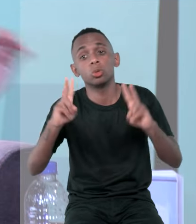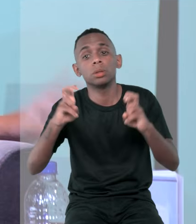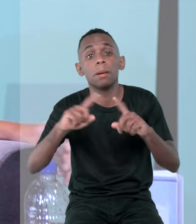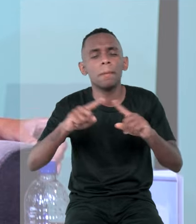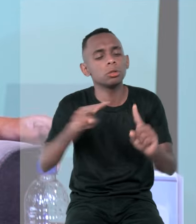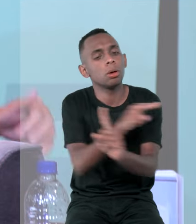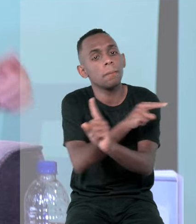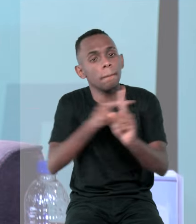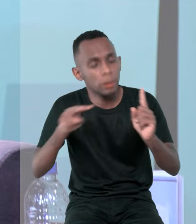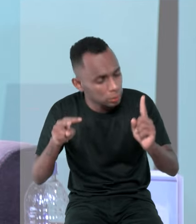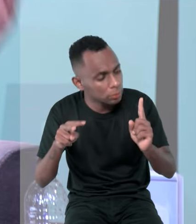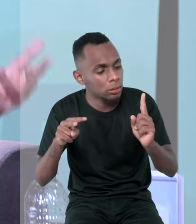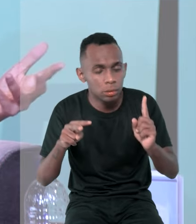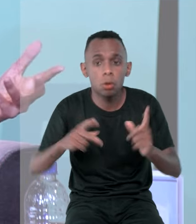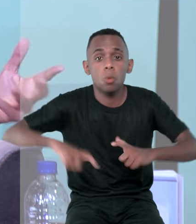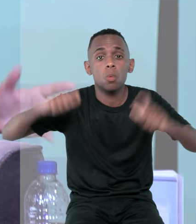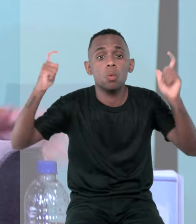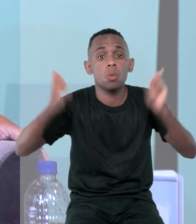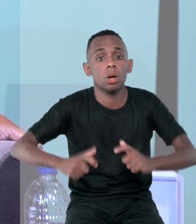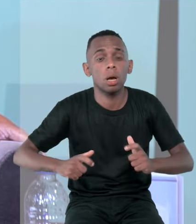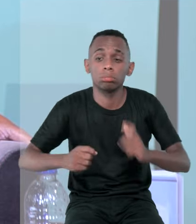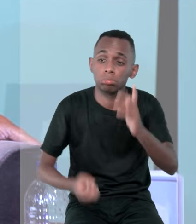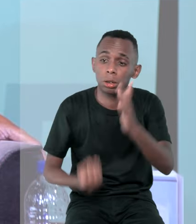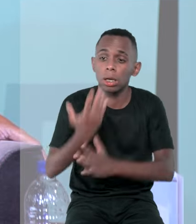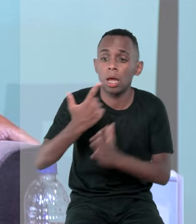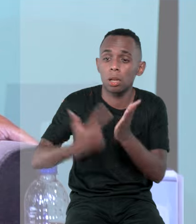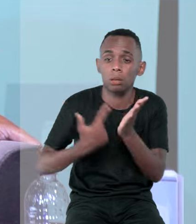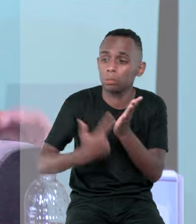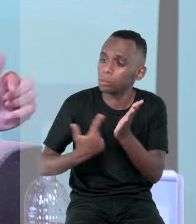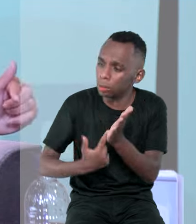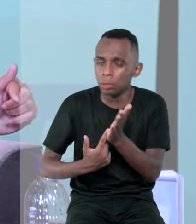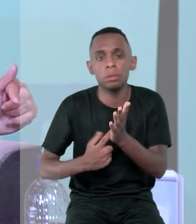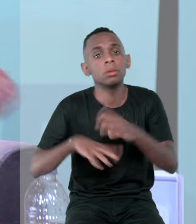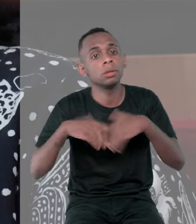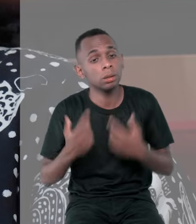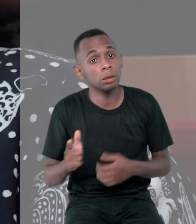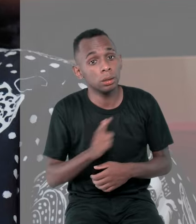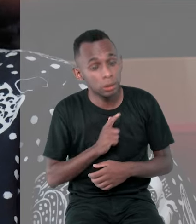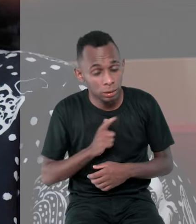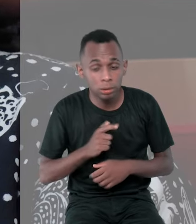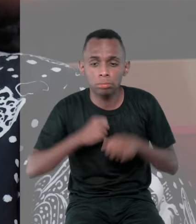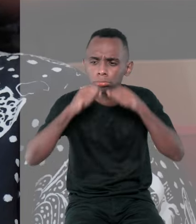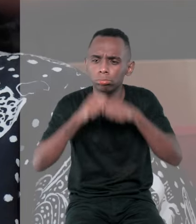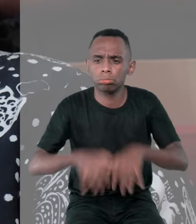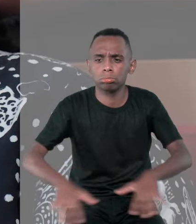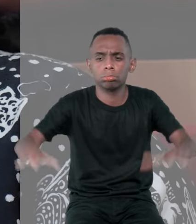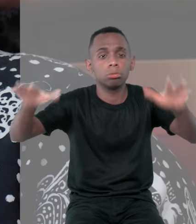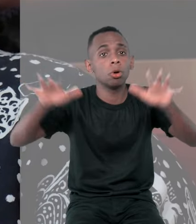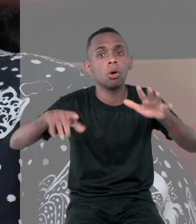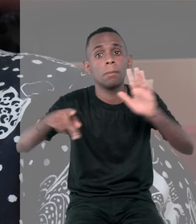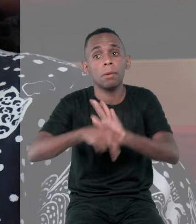mas uma perspectiva, um lugar de produzir essa literatura que tem reverberado muito em termos